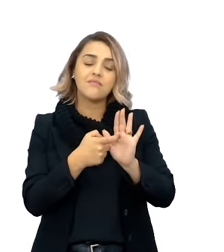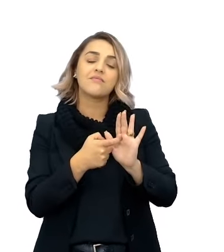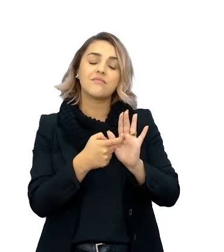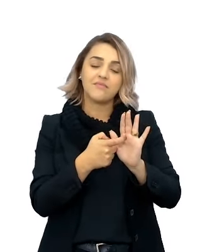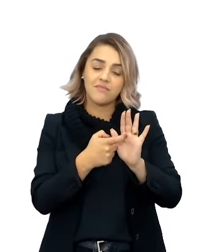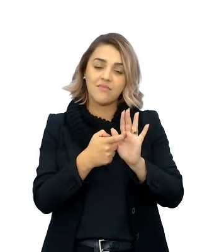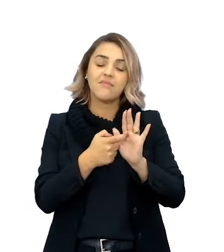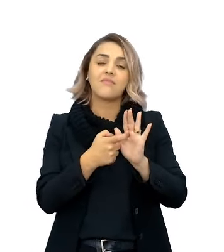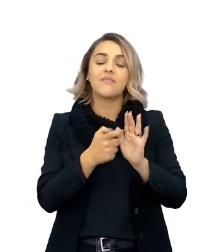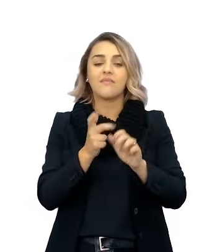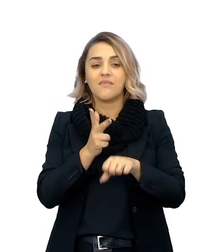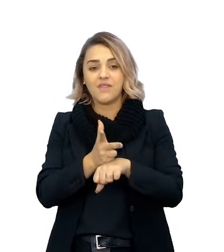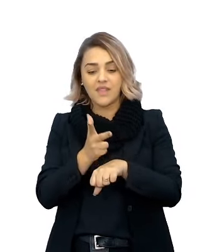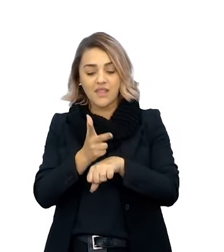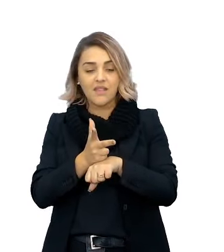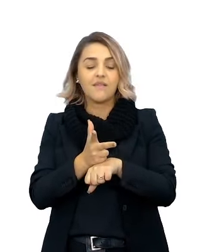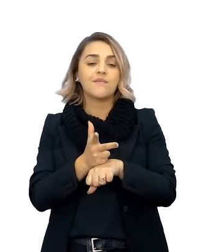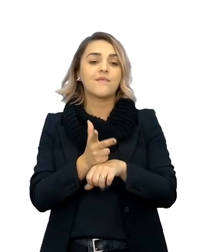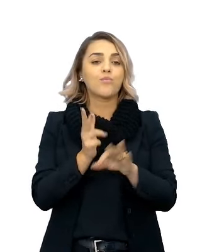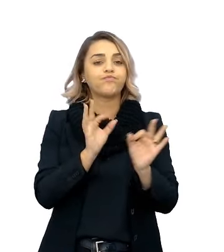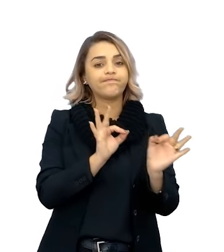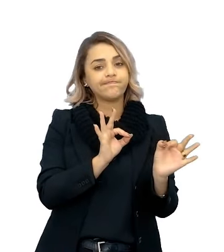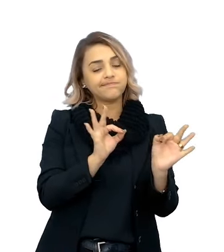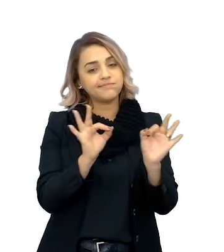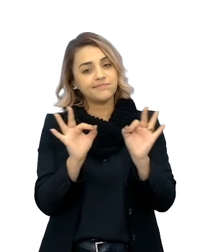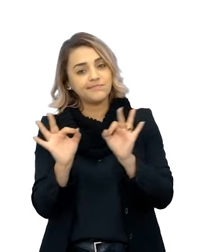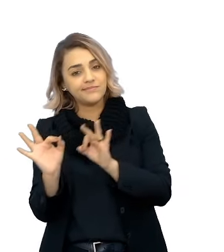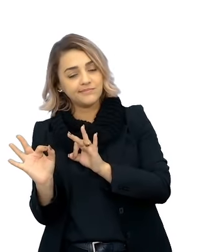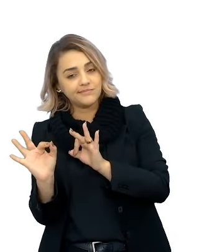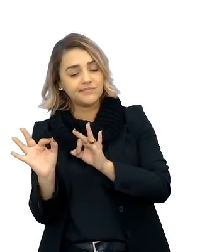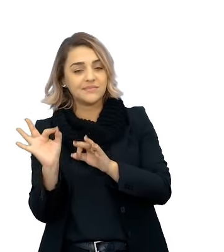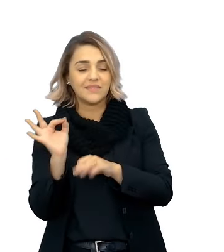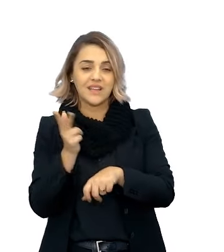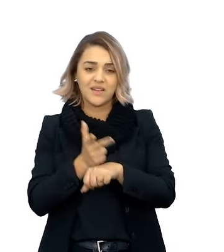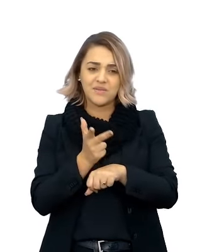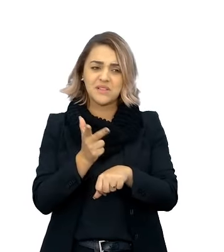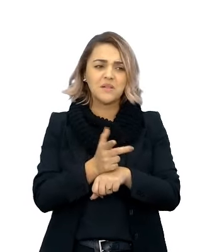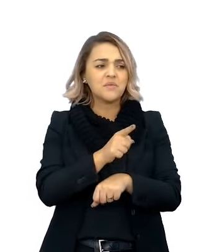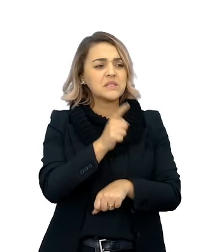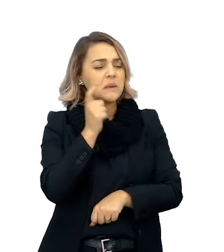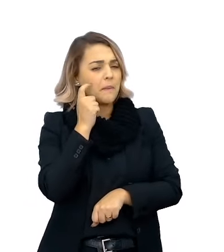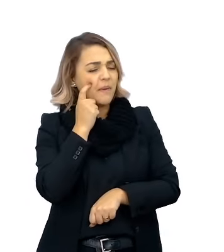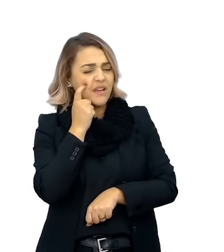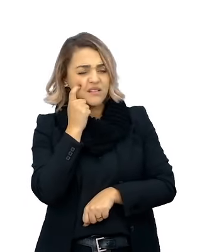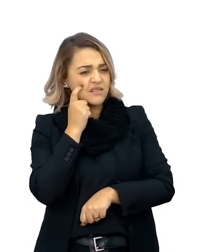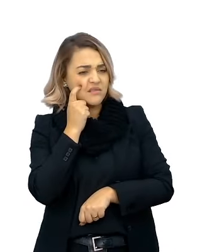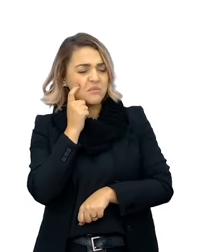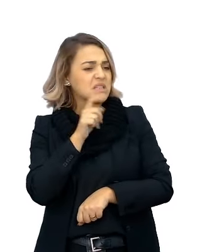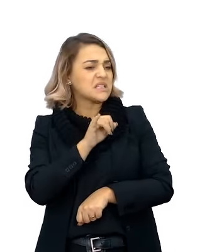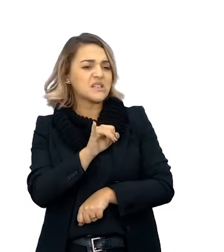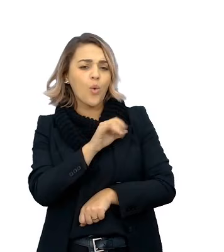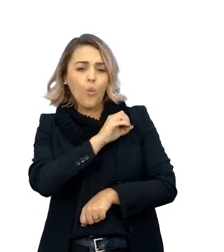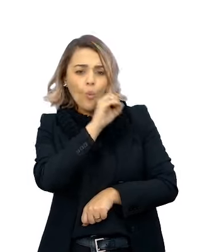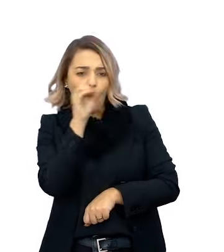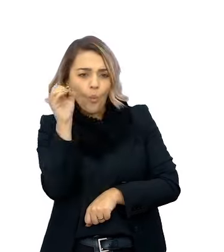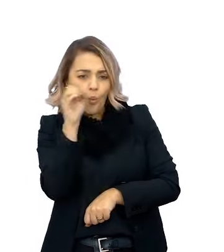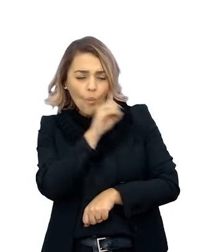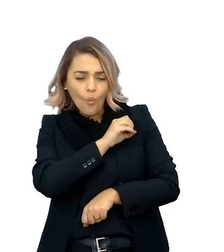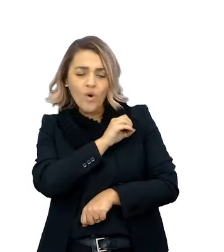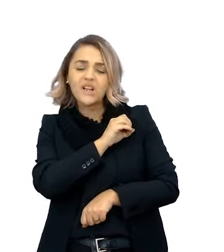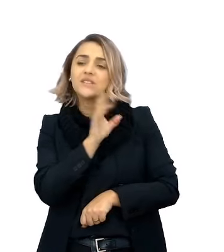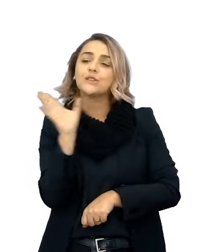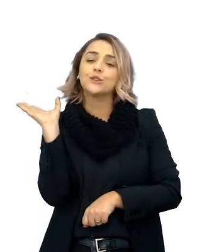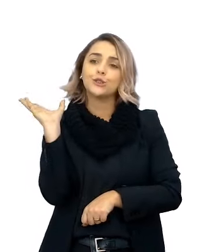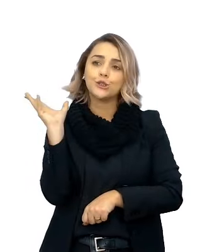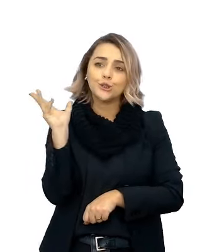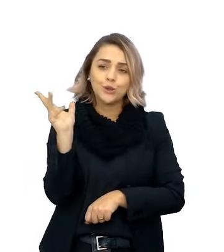gravação e assisto a gravação. Vocês vão falar, poxa, Rosana, mas e se eu não sei a data? Todas as nossas formações, a